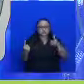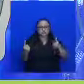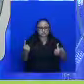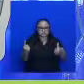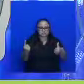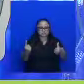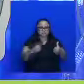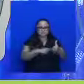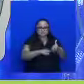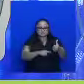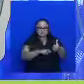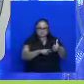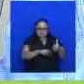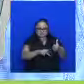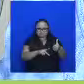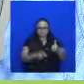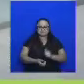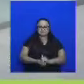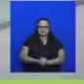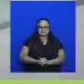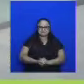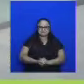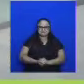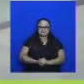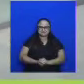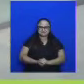sinal diferencial na sua base.